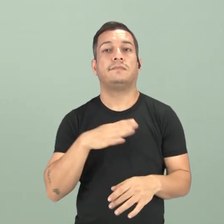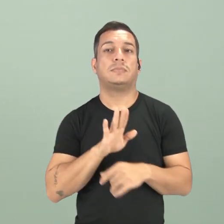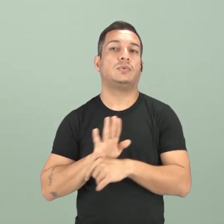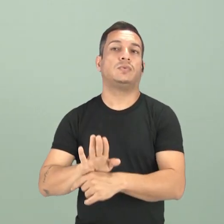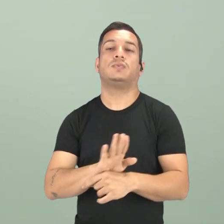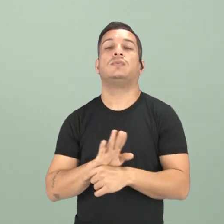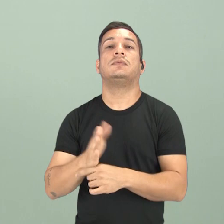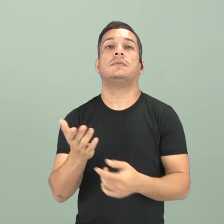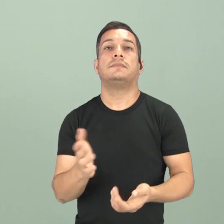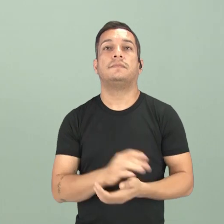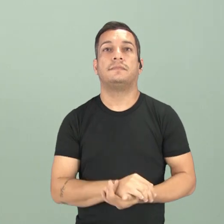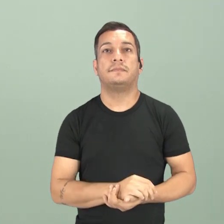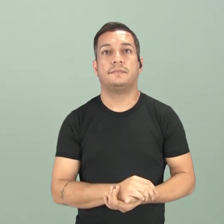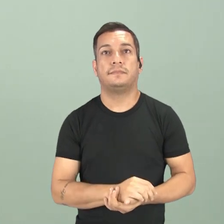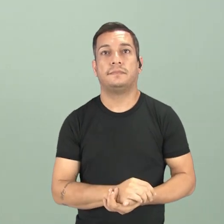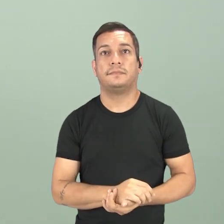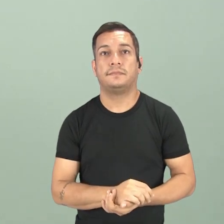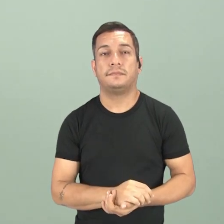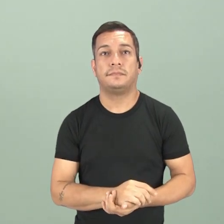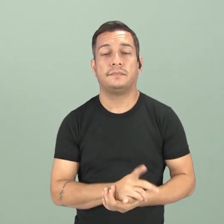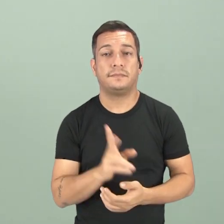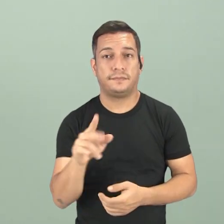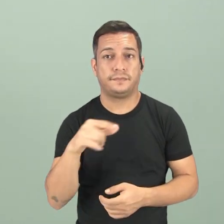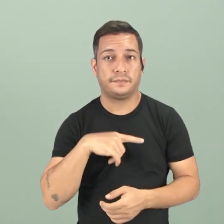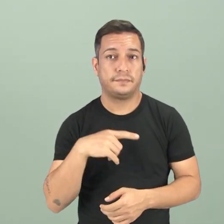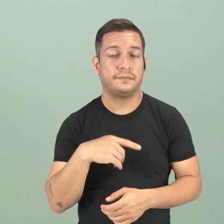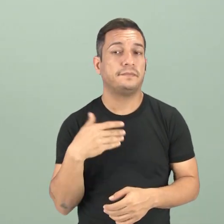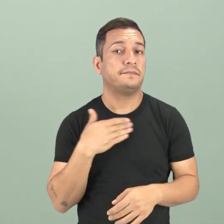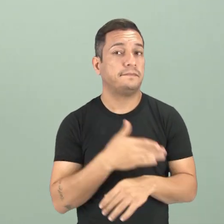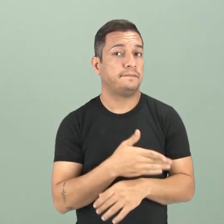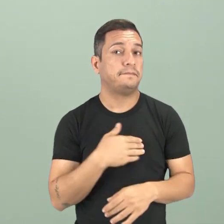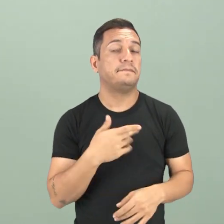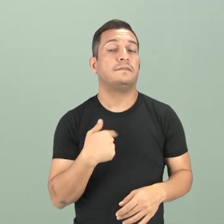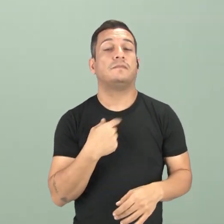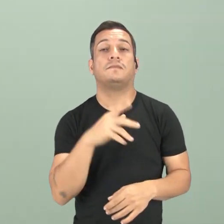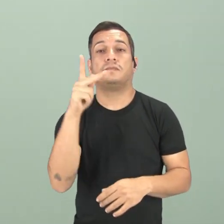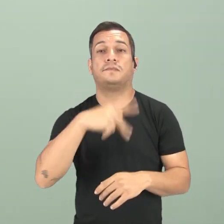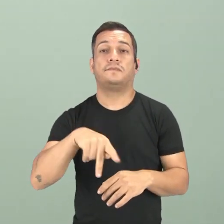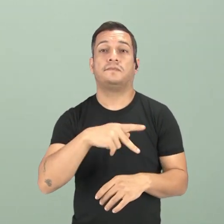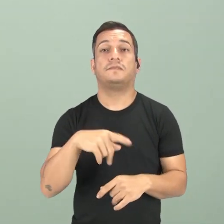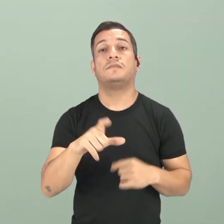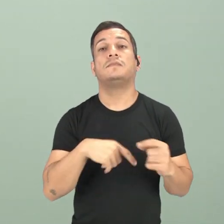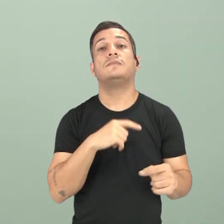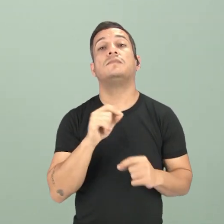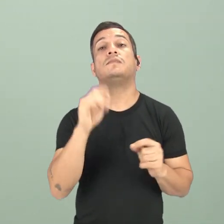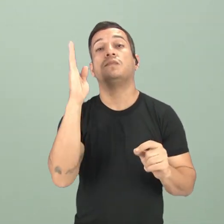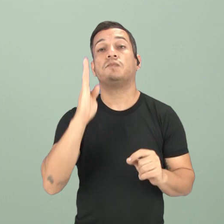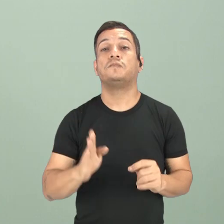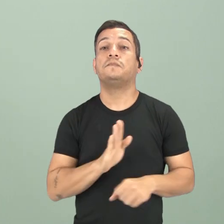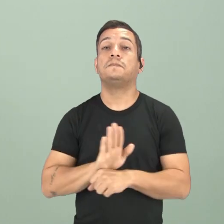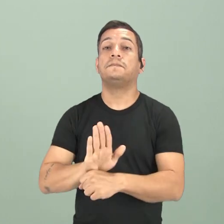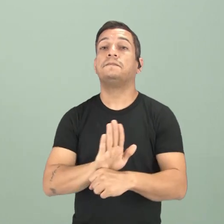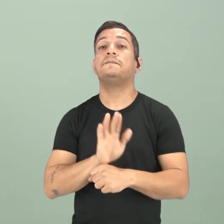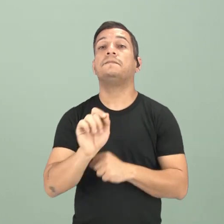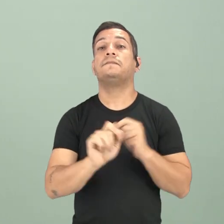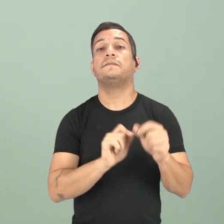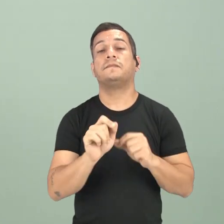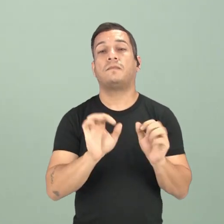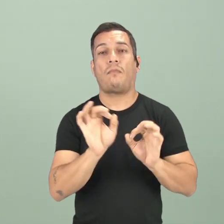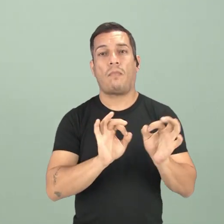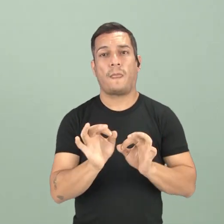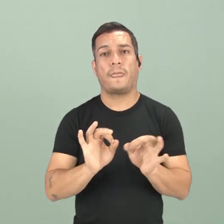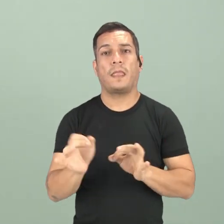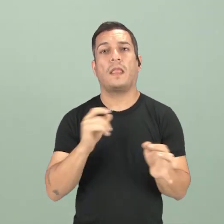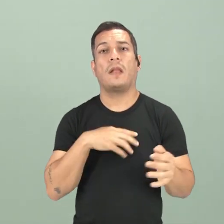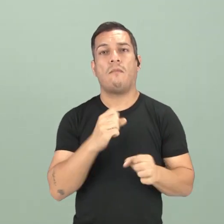ajudar nesse sentido. Quando vai essa missão, geralmente o país costuma o Brasil ajudar em infraestrutura